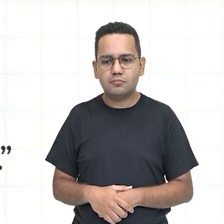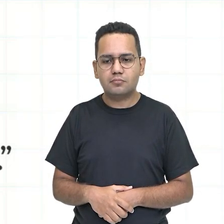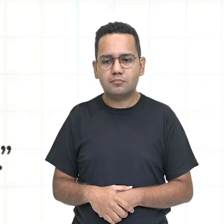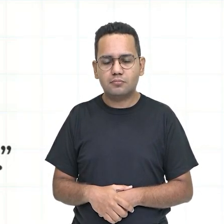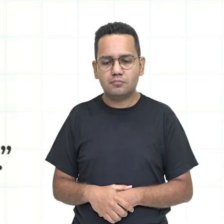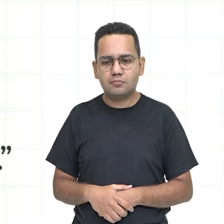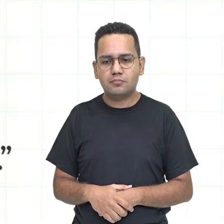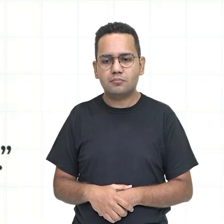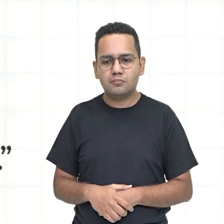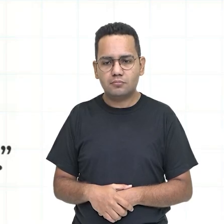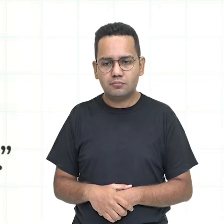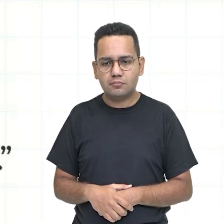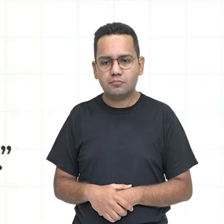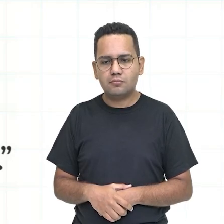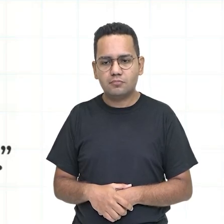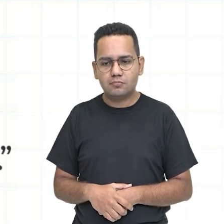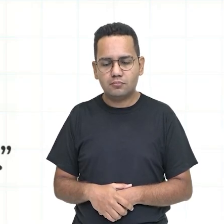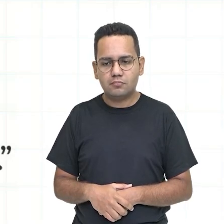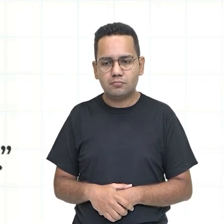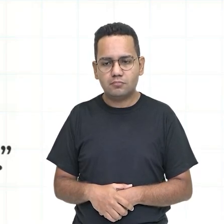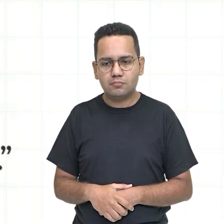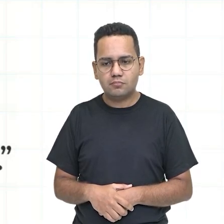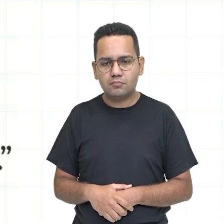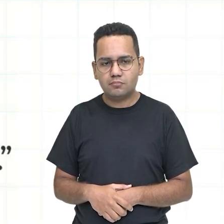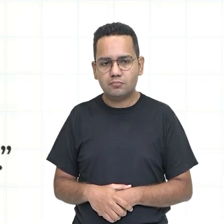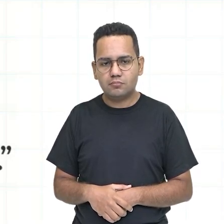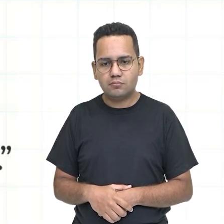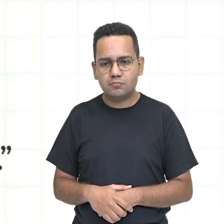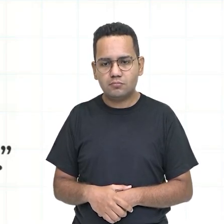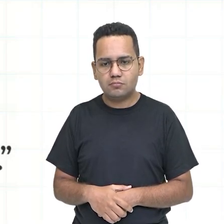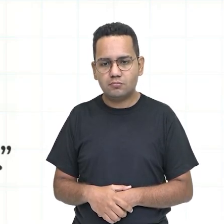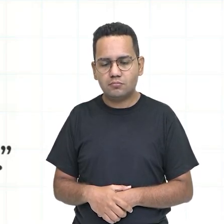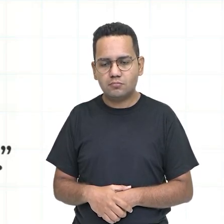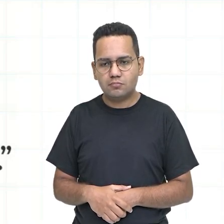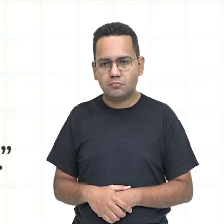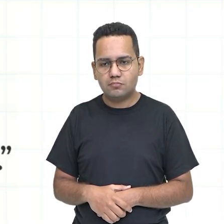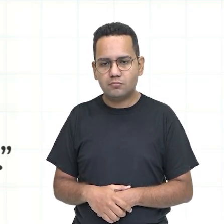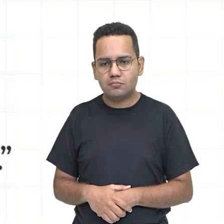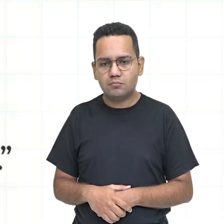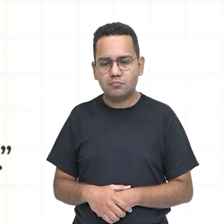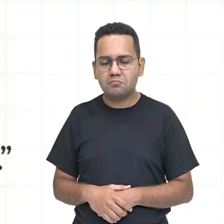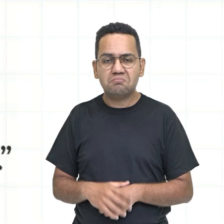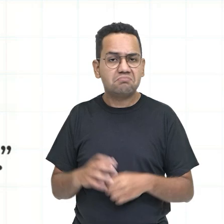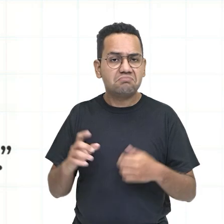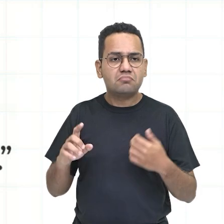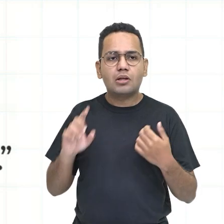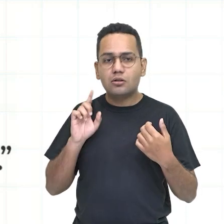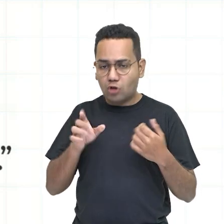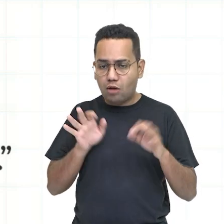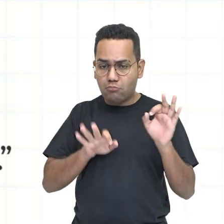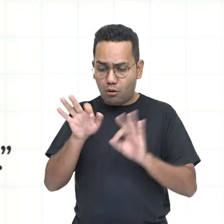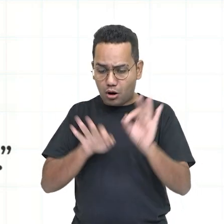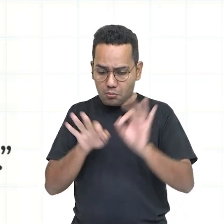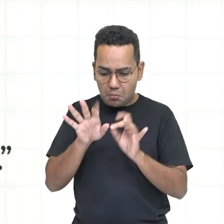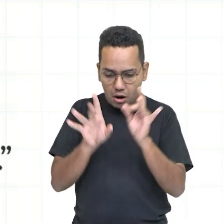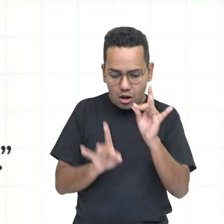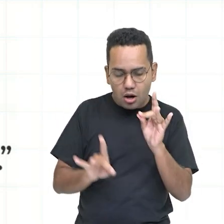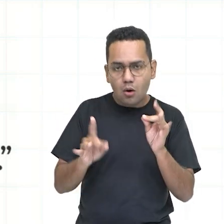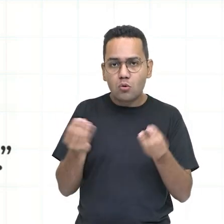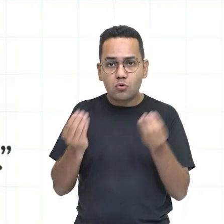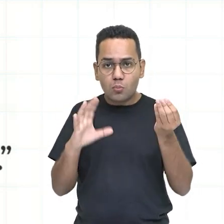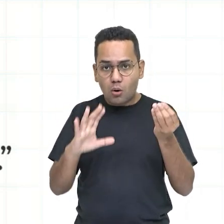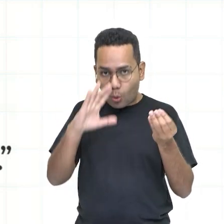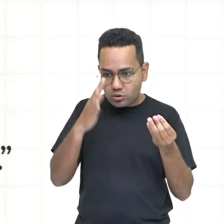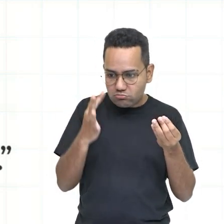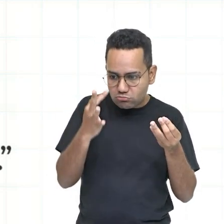embarcar, onde? Adventures, né? Nas aventuras dele. Então, neste pequeno texto aí,